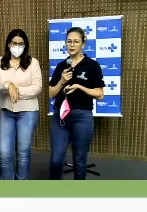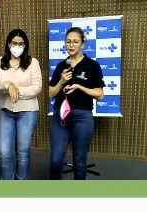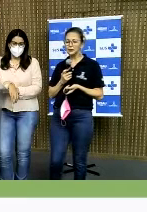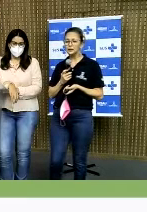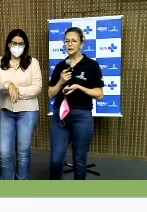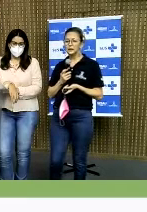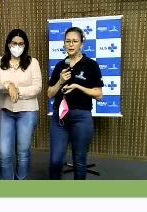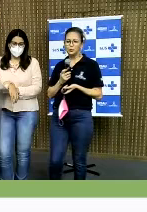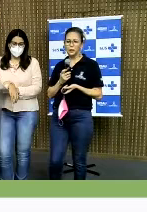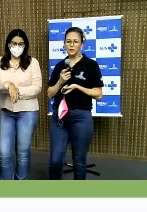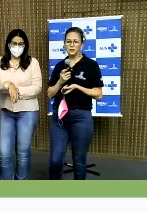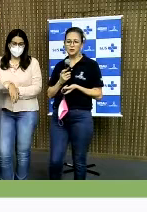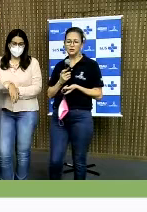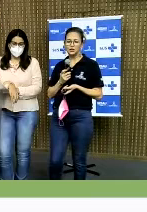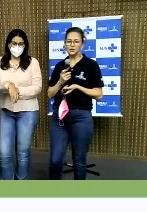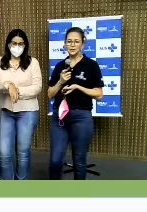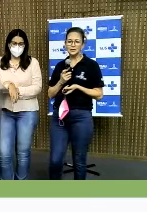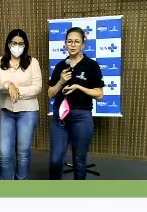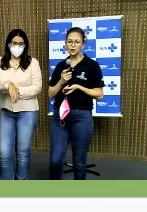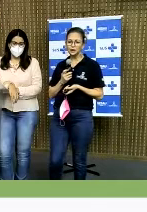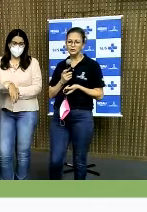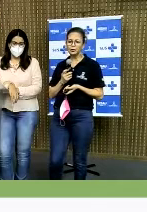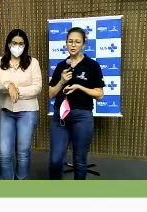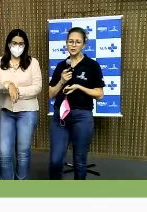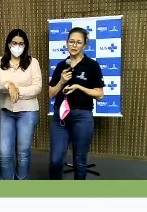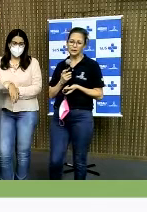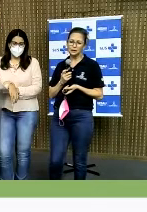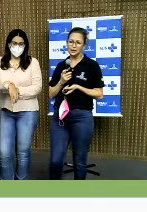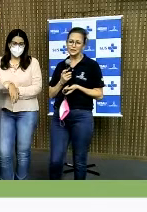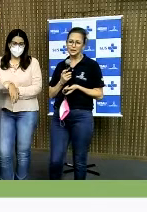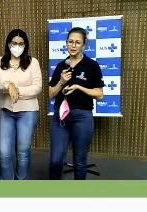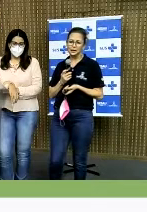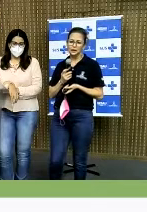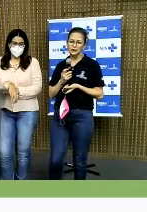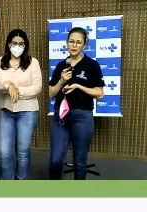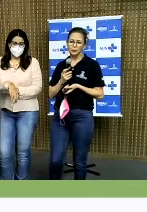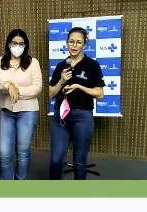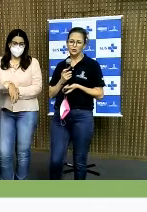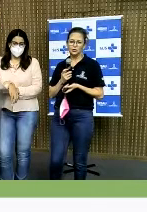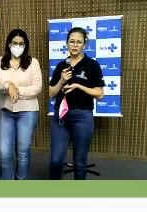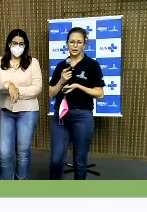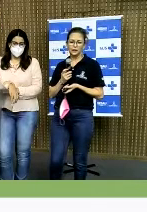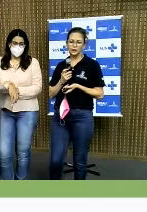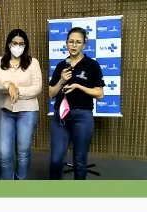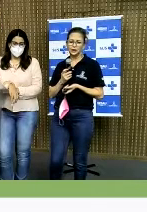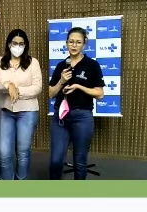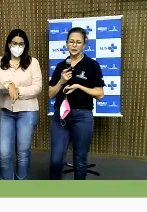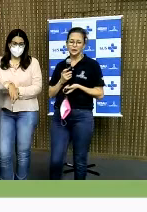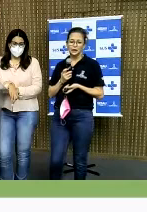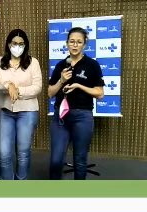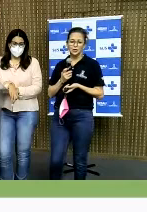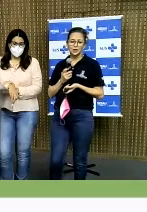solicitados 30, tempo médio, 120 dias. E cirurgia, foram solicitados 13, tempo médio, 30